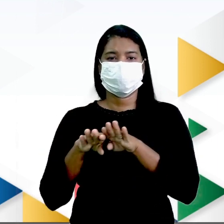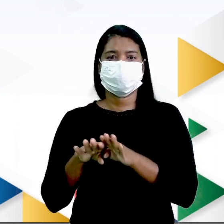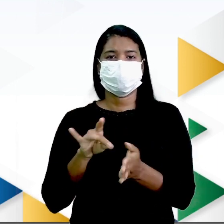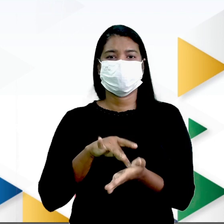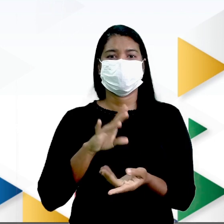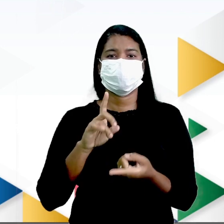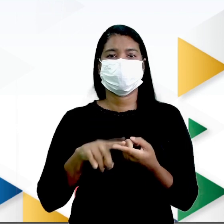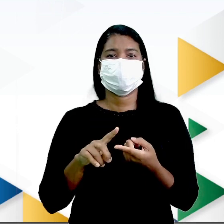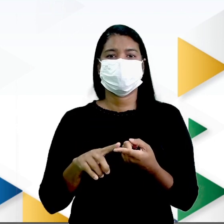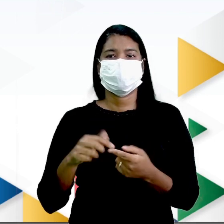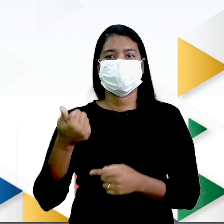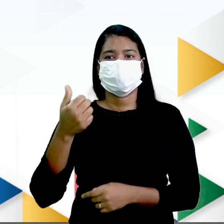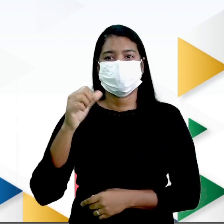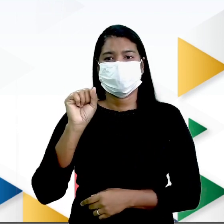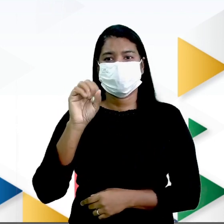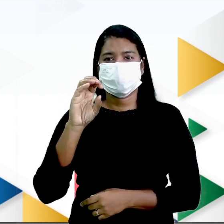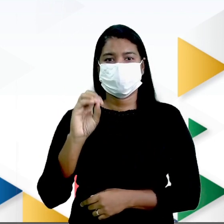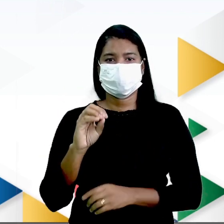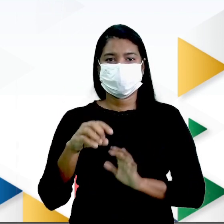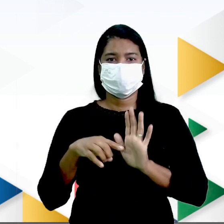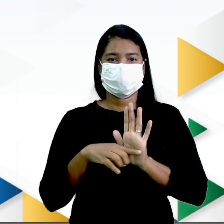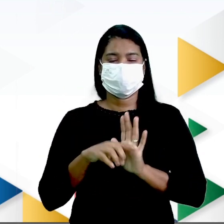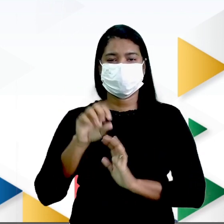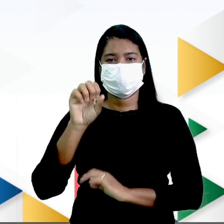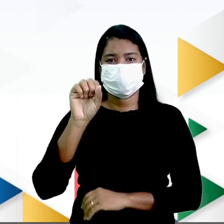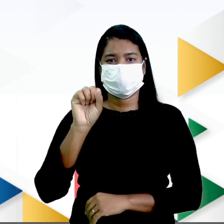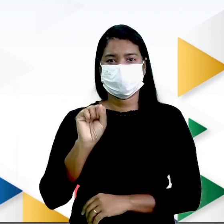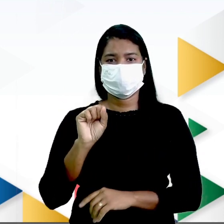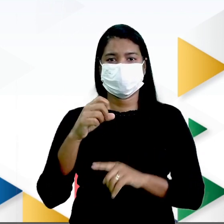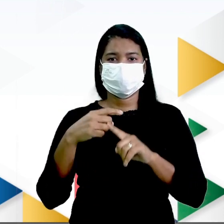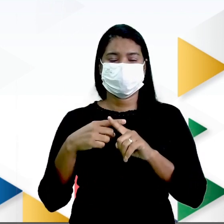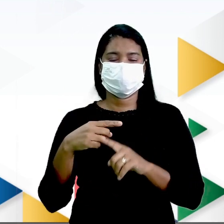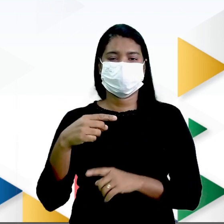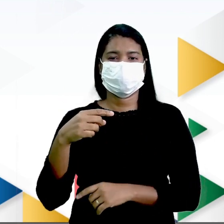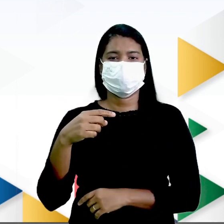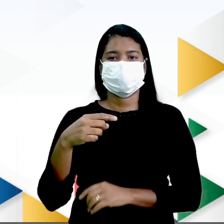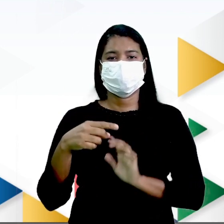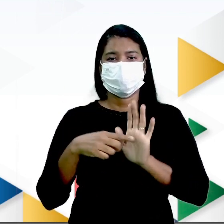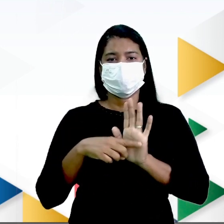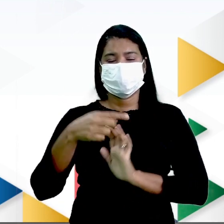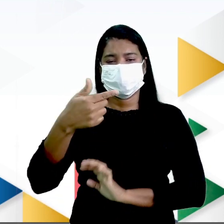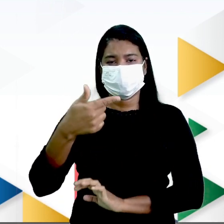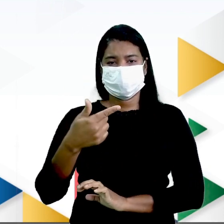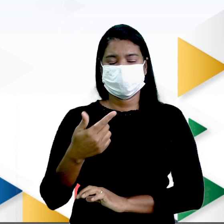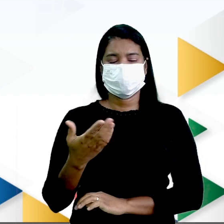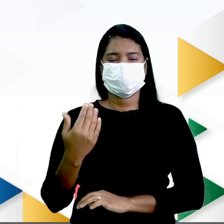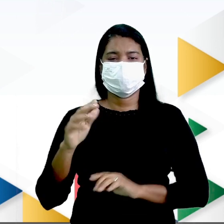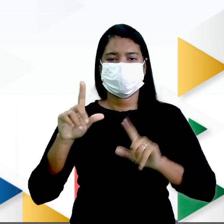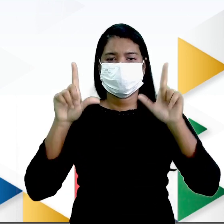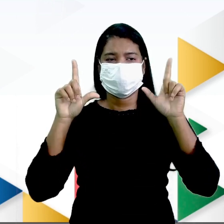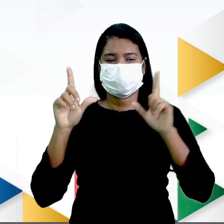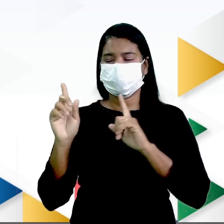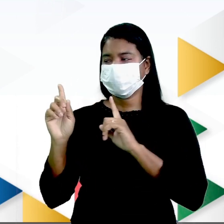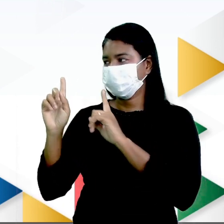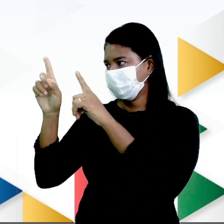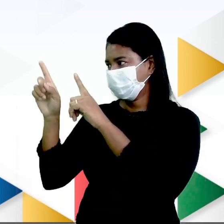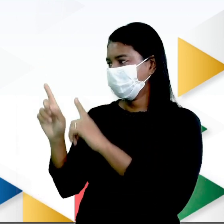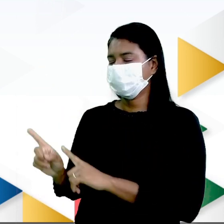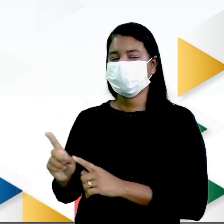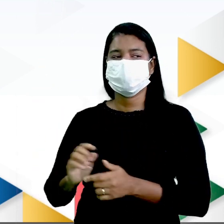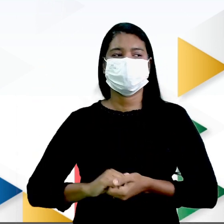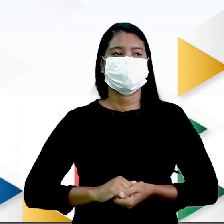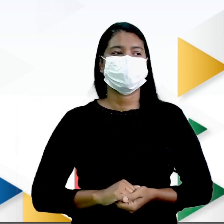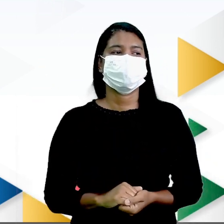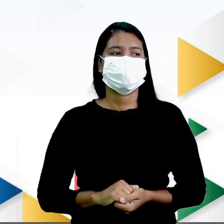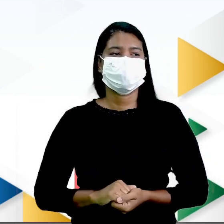180 vezes n, depois 180 vezes menos 2. Ok? Então vem comigo. Esse daí, n que está